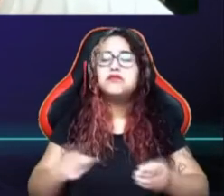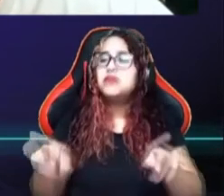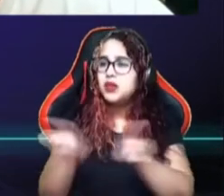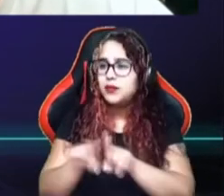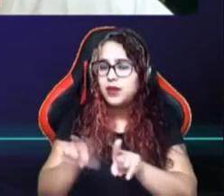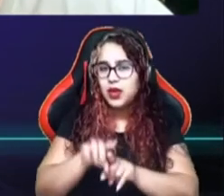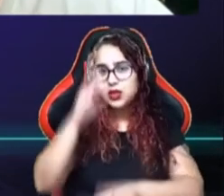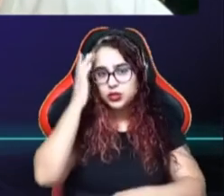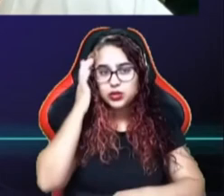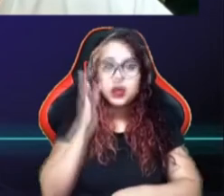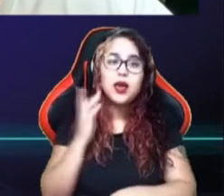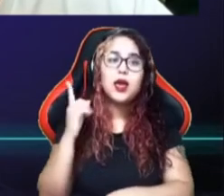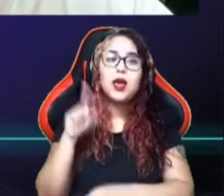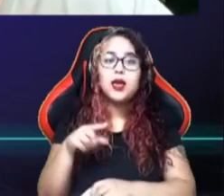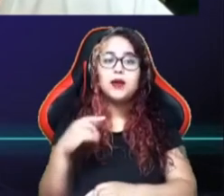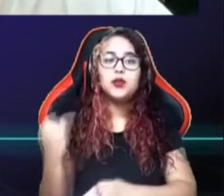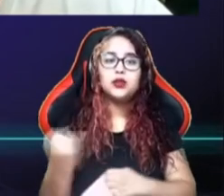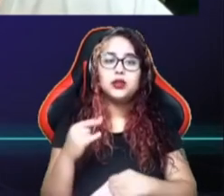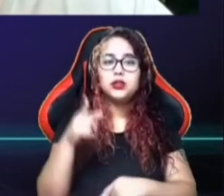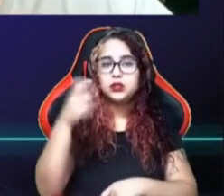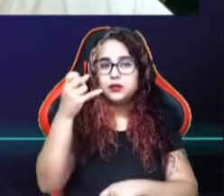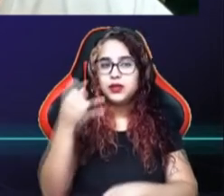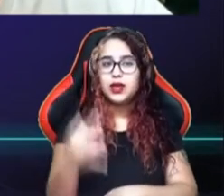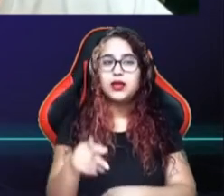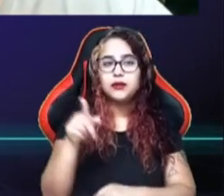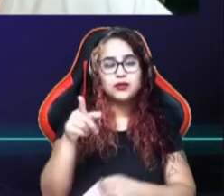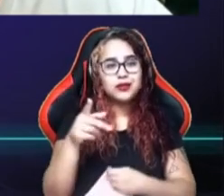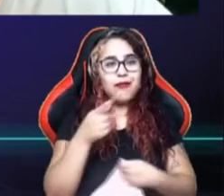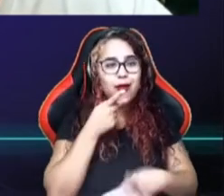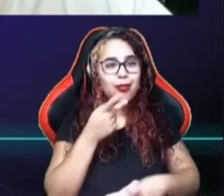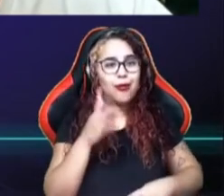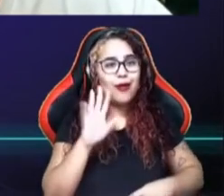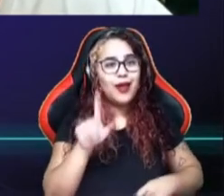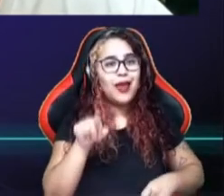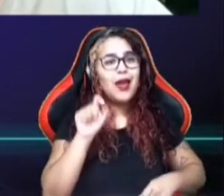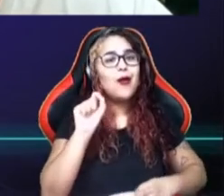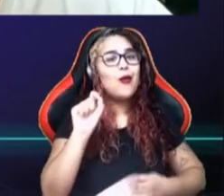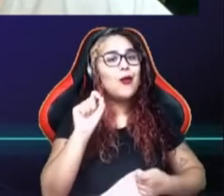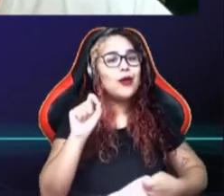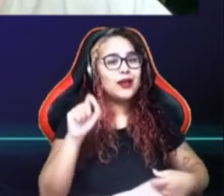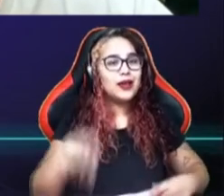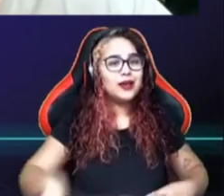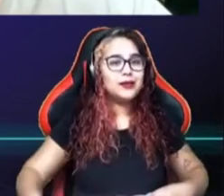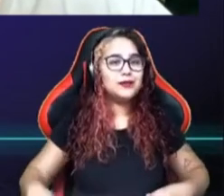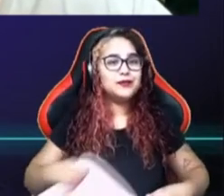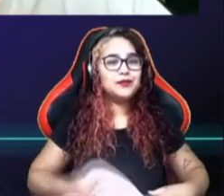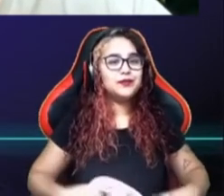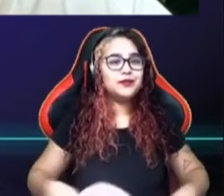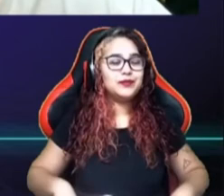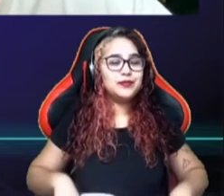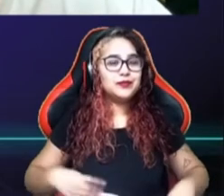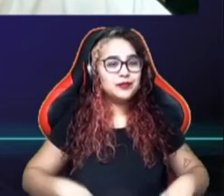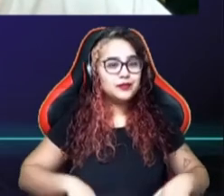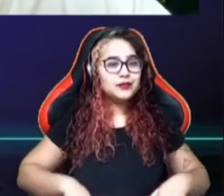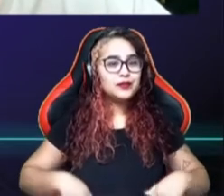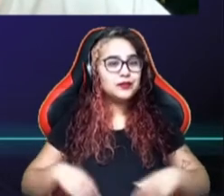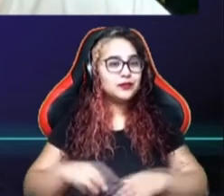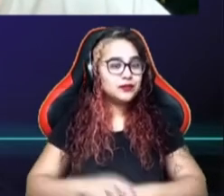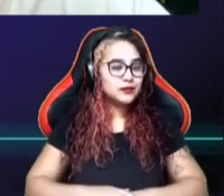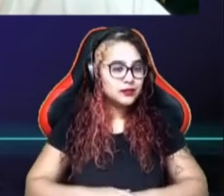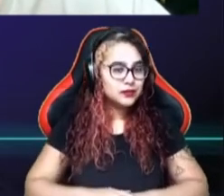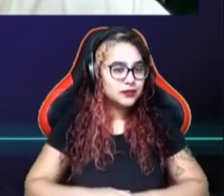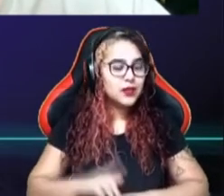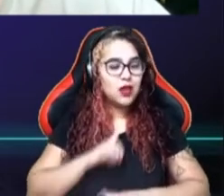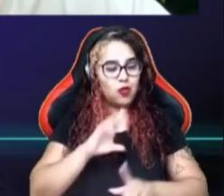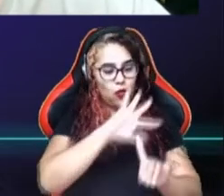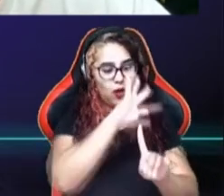que você mencionou aí brevemente, é essa possibilidade do artista até ir para outras regiões também, né? Ele vai levar a música dele